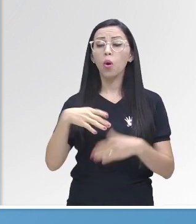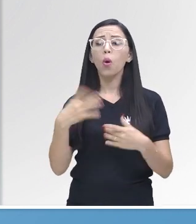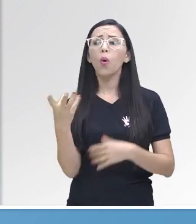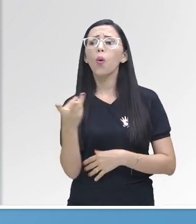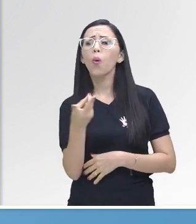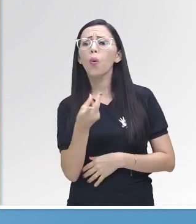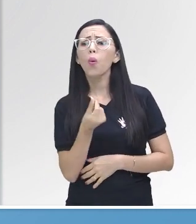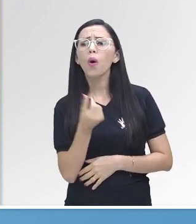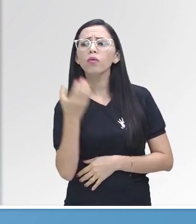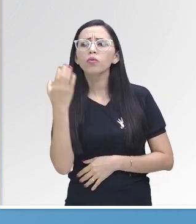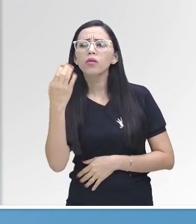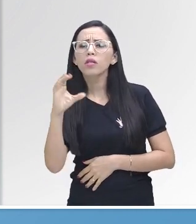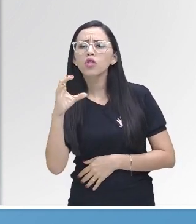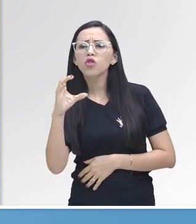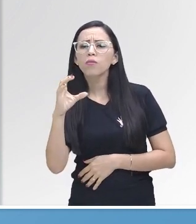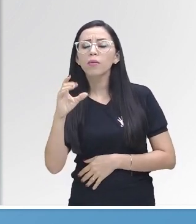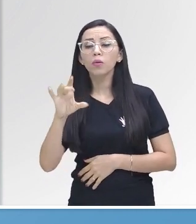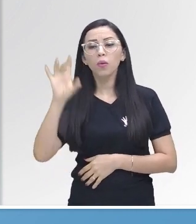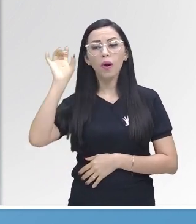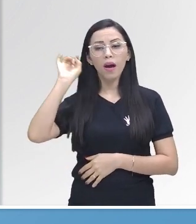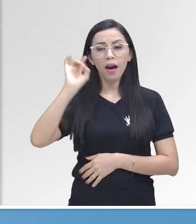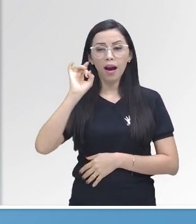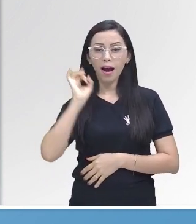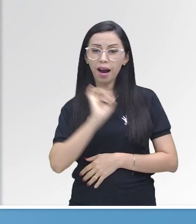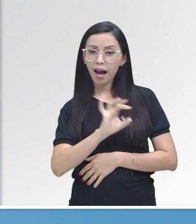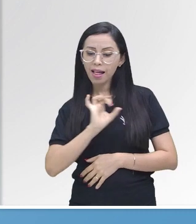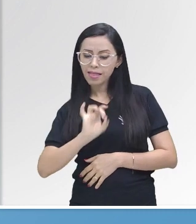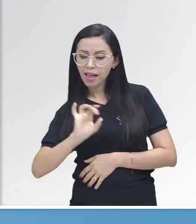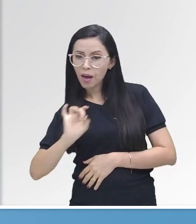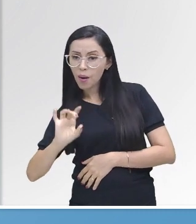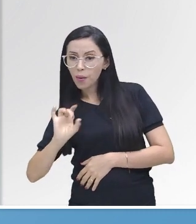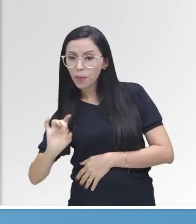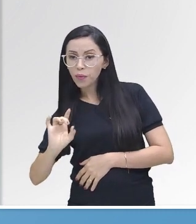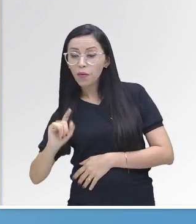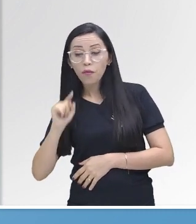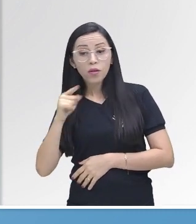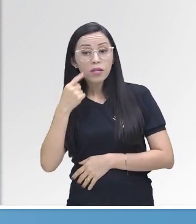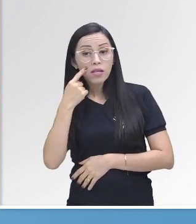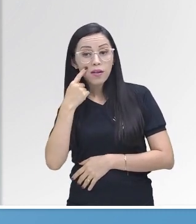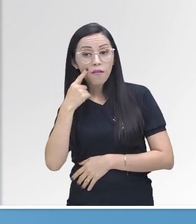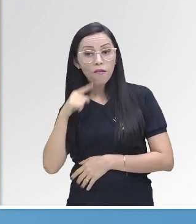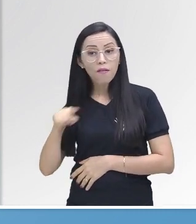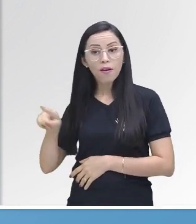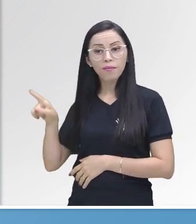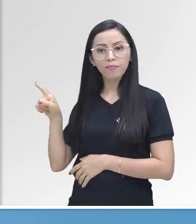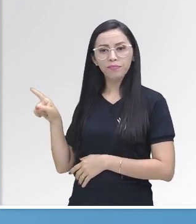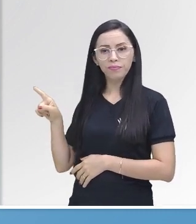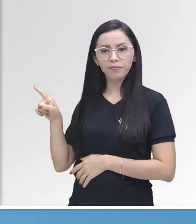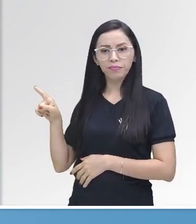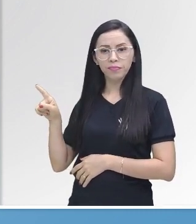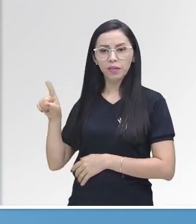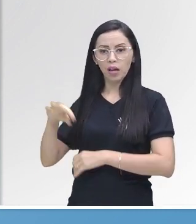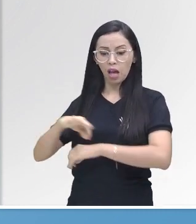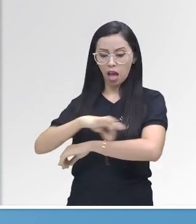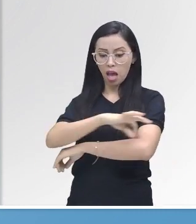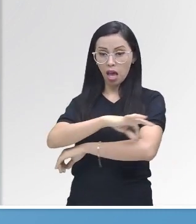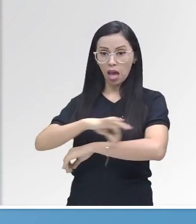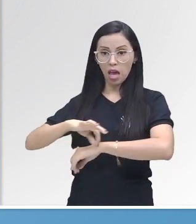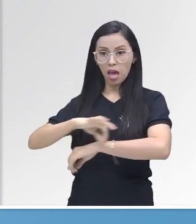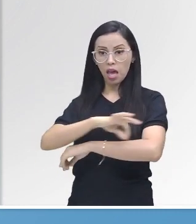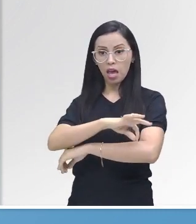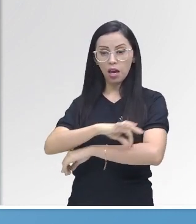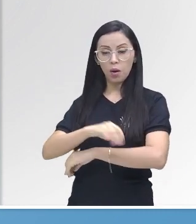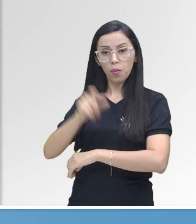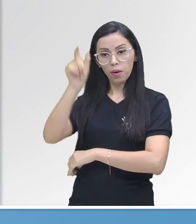Você faz essa observação na medida padrão, uma régua,